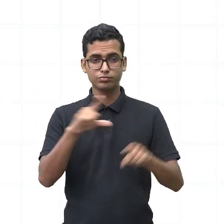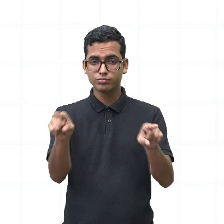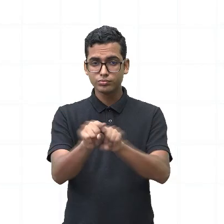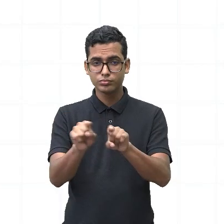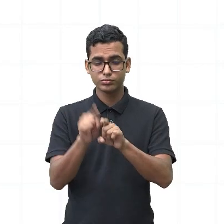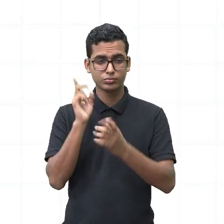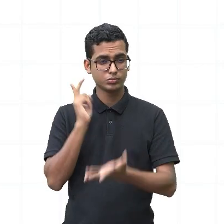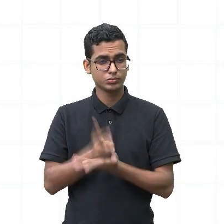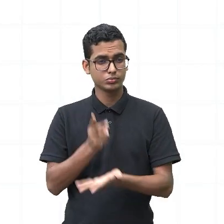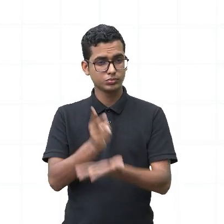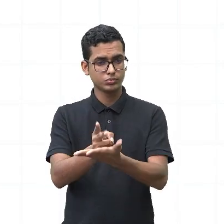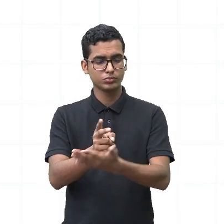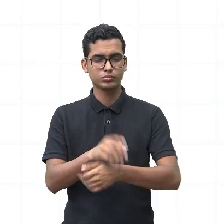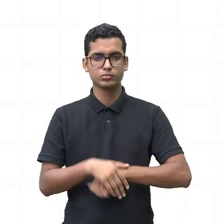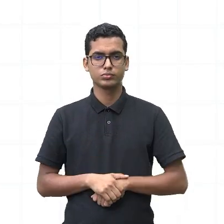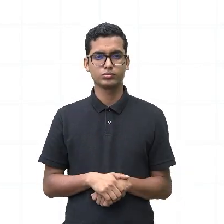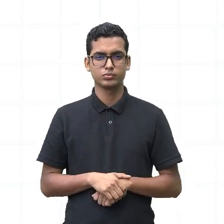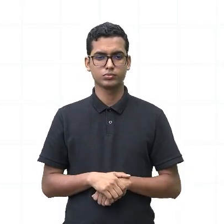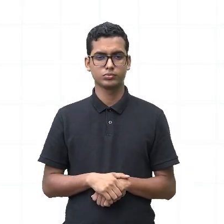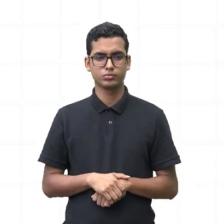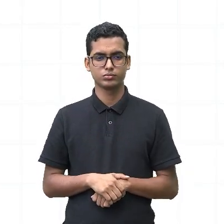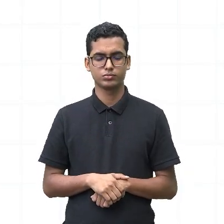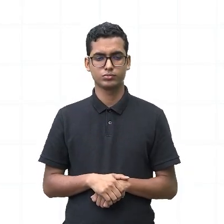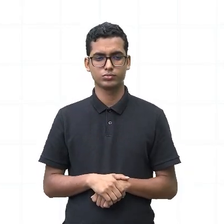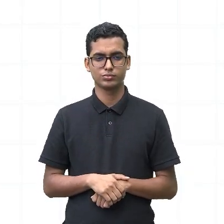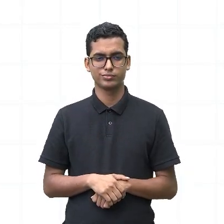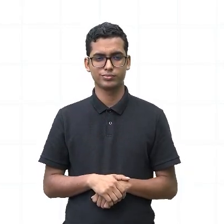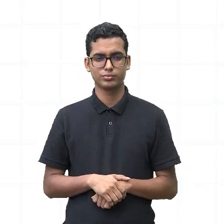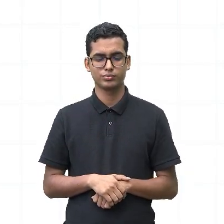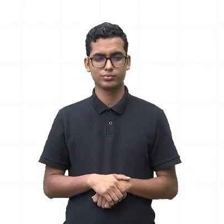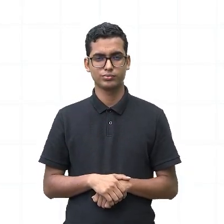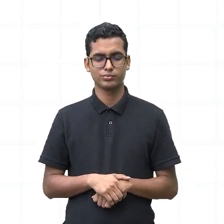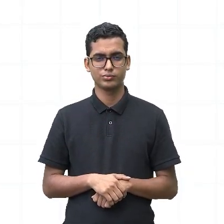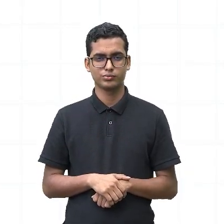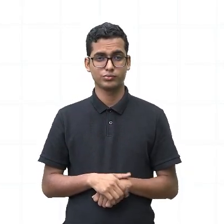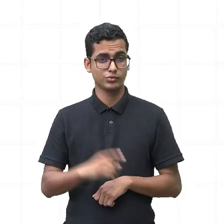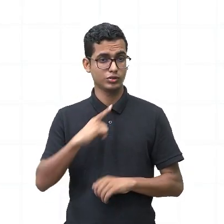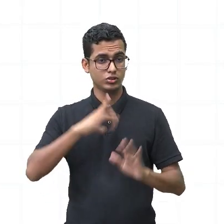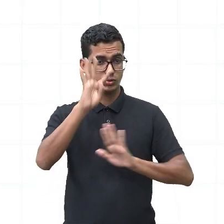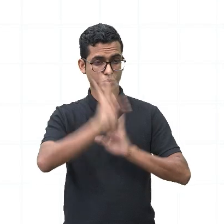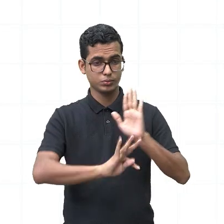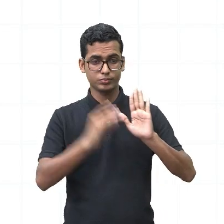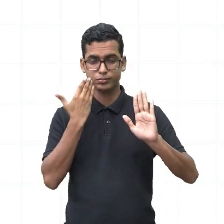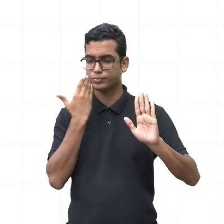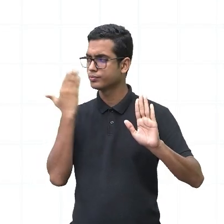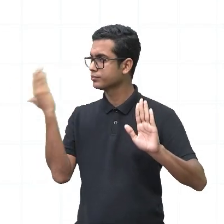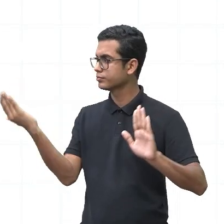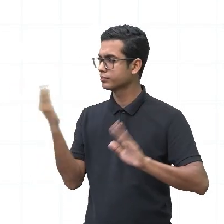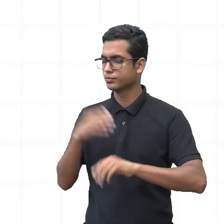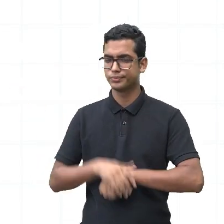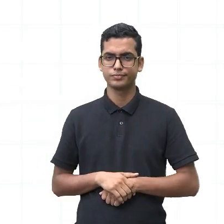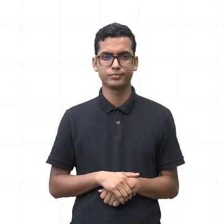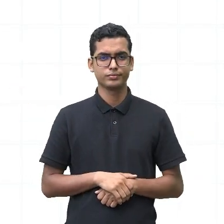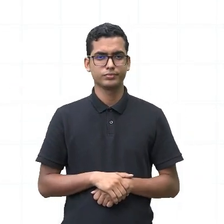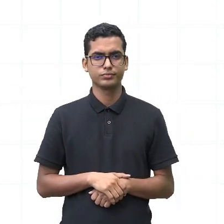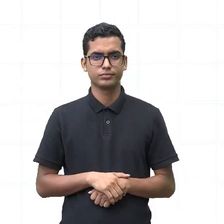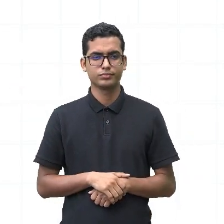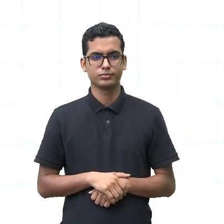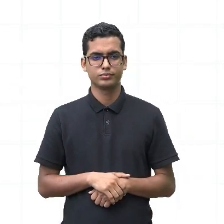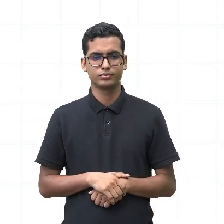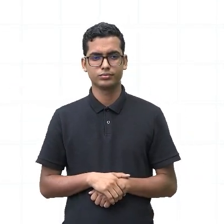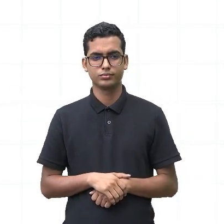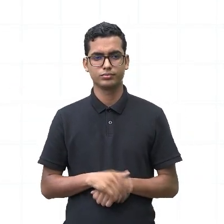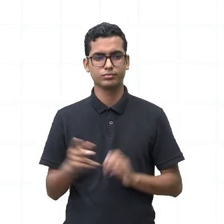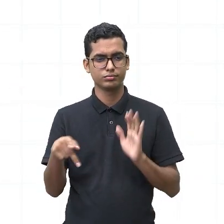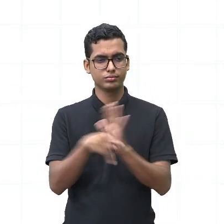continuando aqui um pouquinho sobre, né? Observem que eu tenho sobre esse texto ainda key